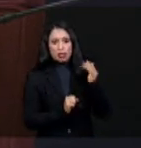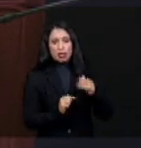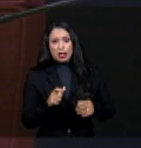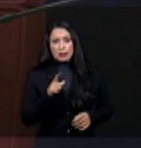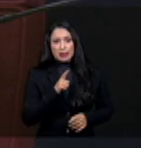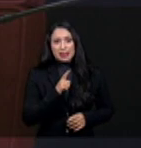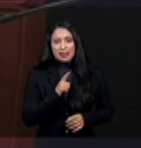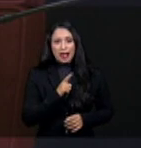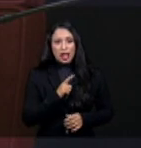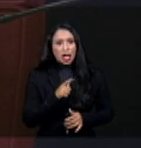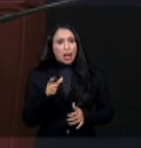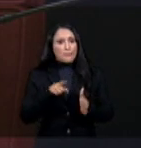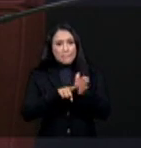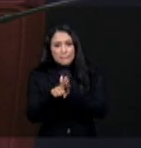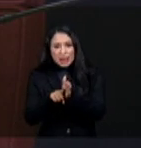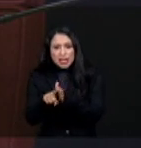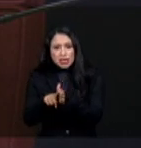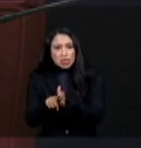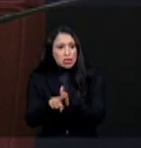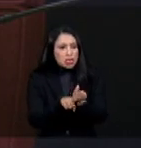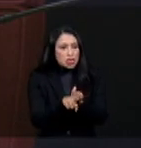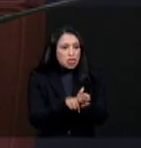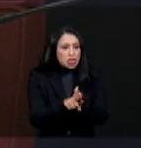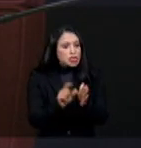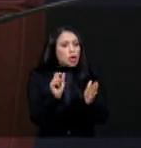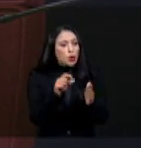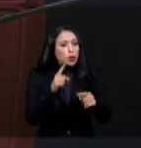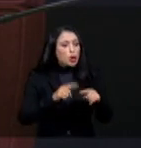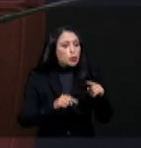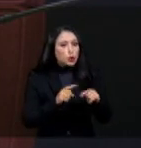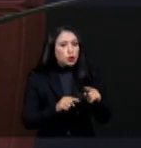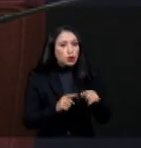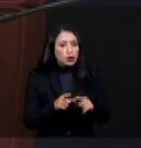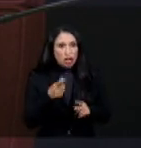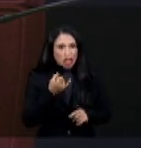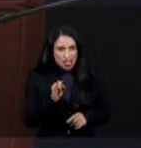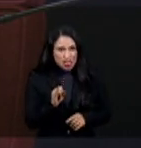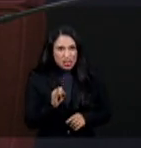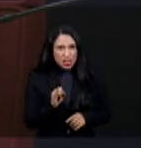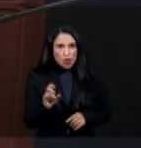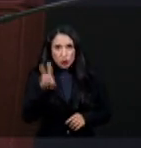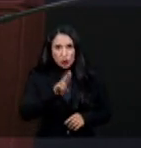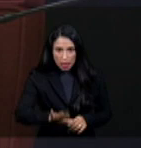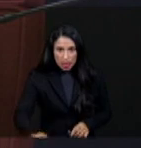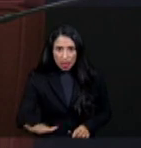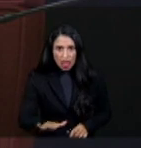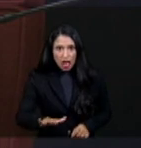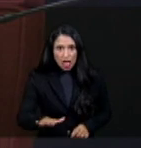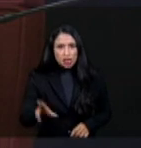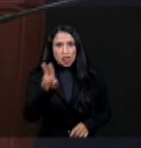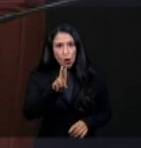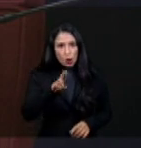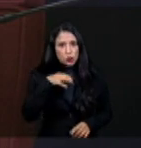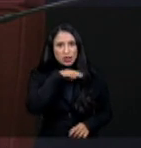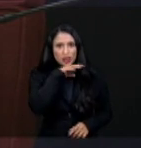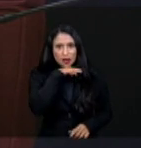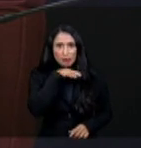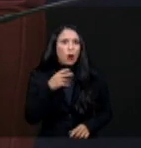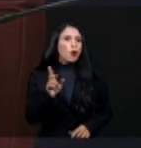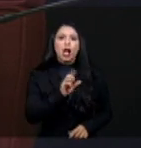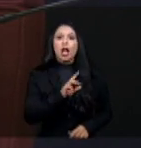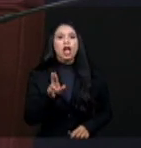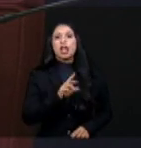produto ela fez um rastreamento de todos os fornecedores se tiver trabalho infantil testagem animais não tem a menor chance